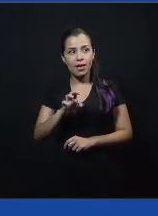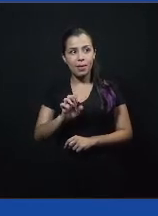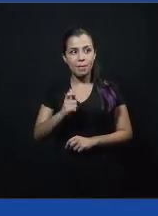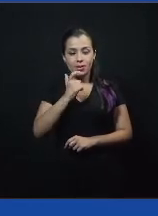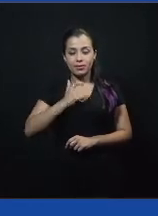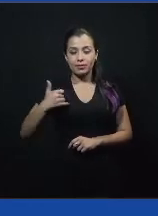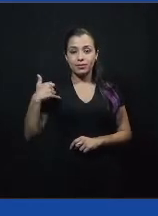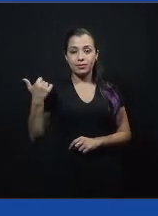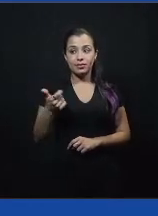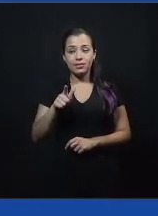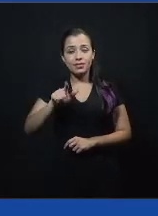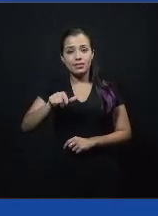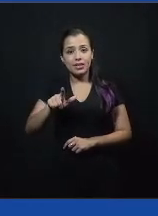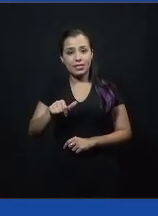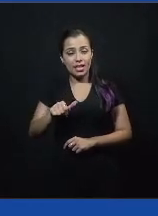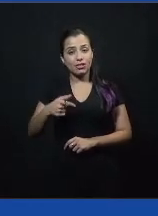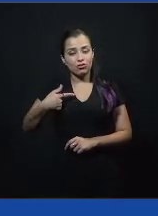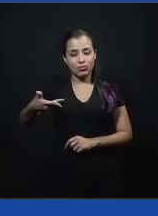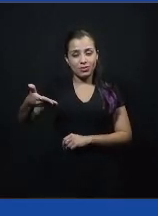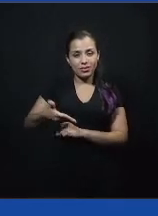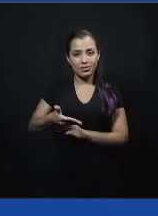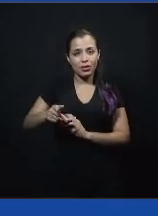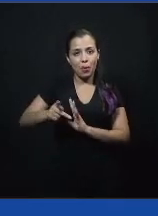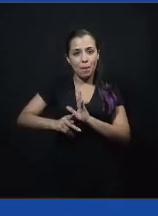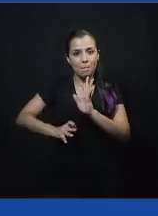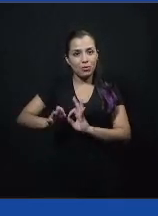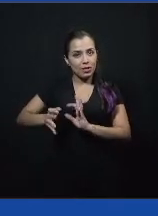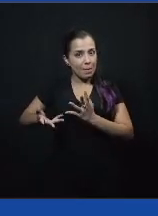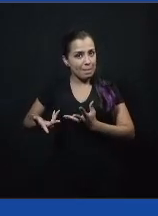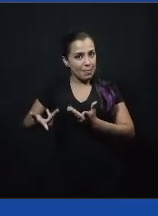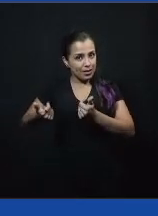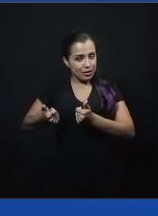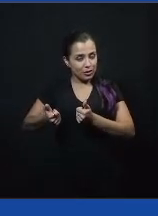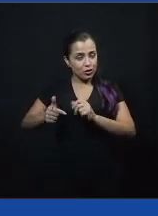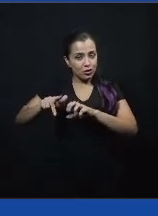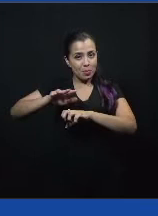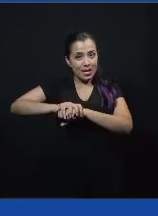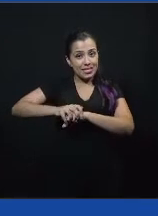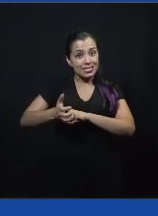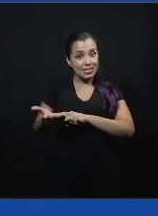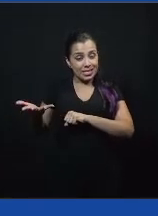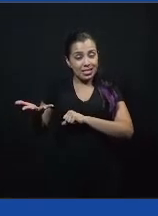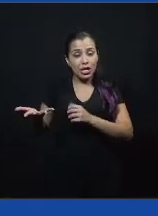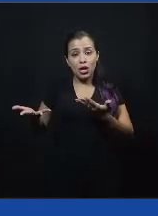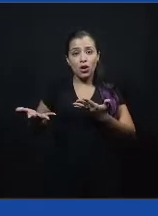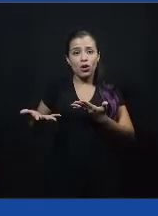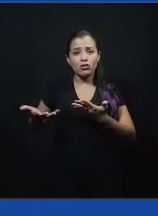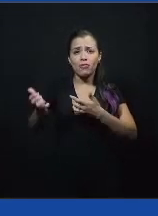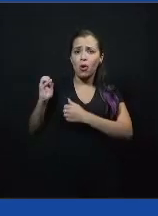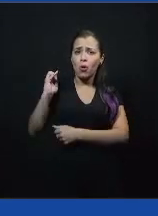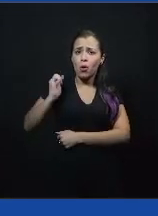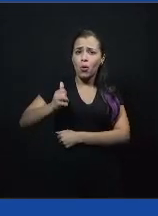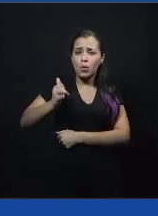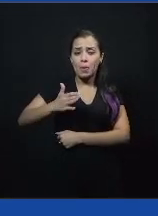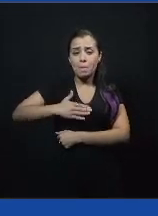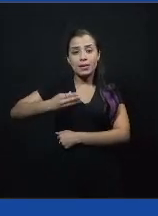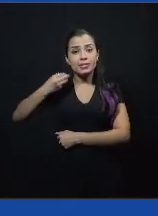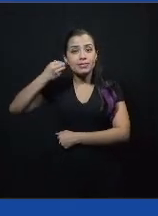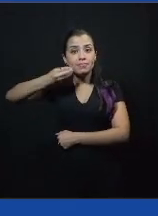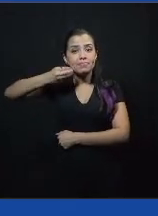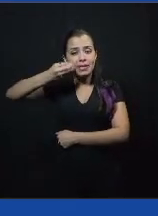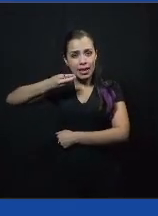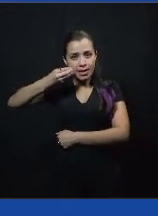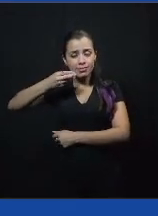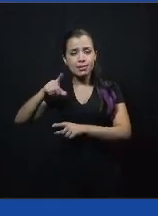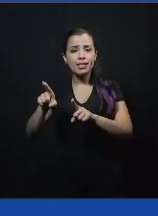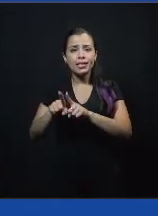que foi projeto a gente está cidadania e bom hoje eu vou contar para vocês um pouco de Minha experiência nesse projeto e